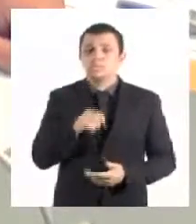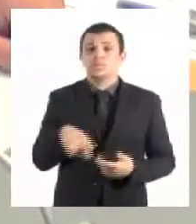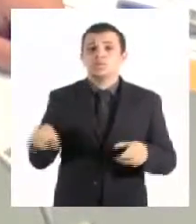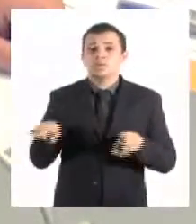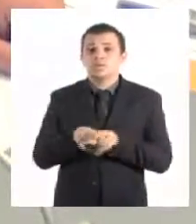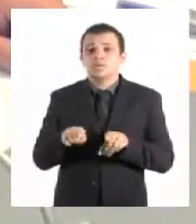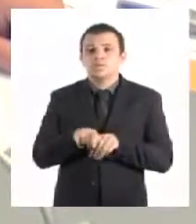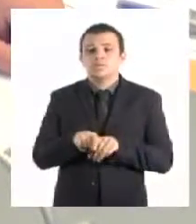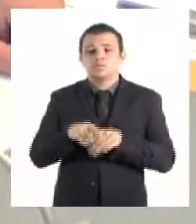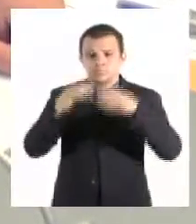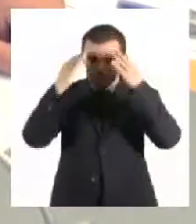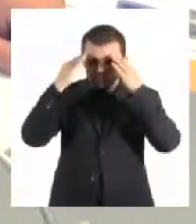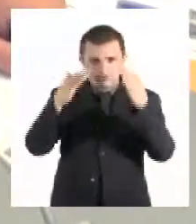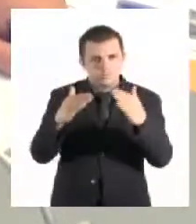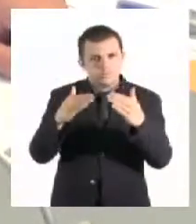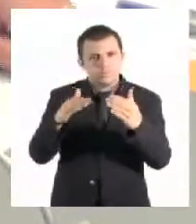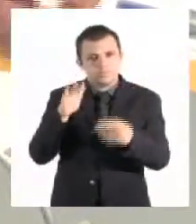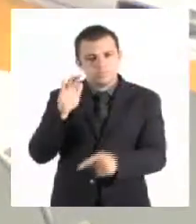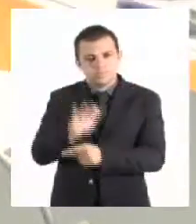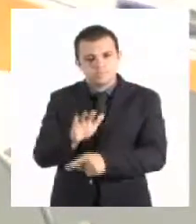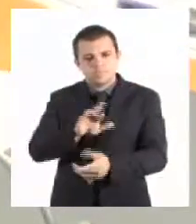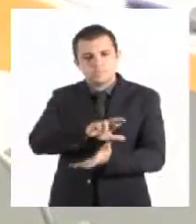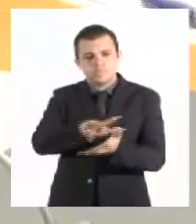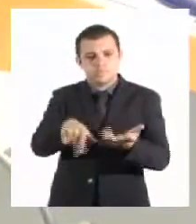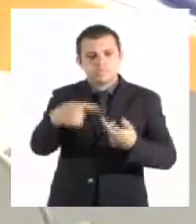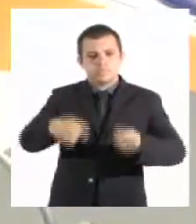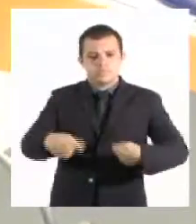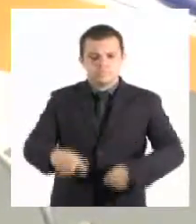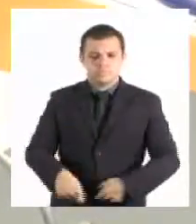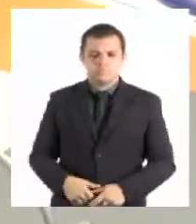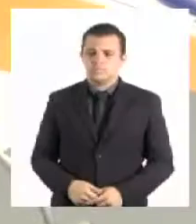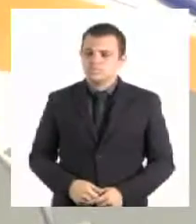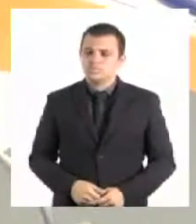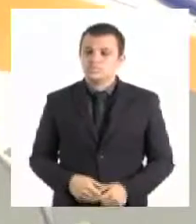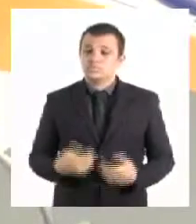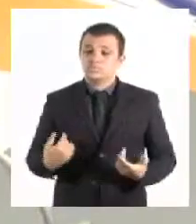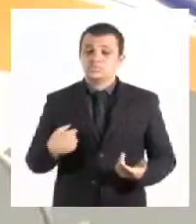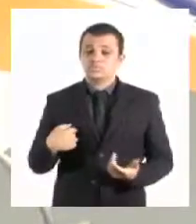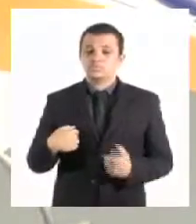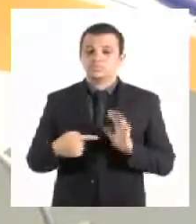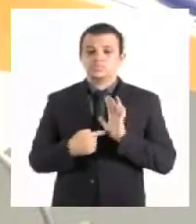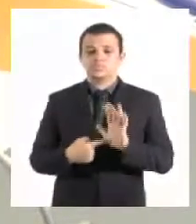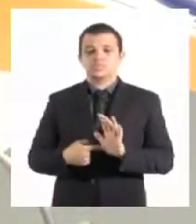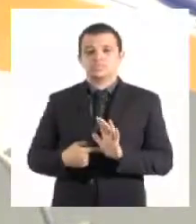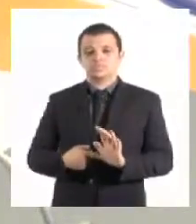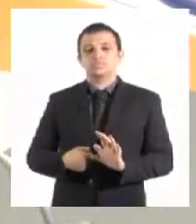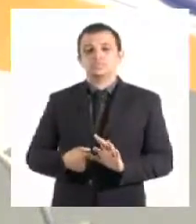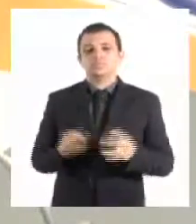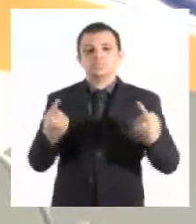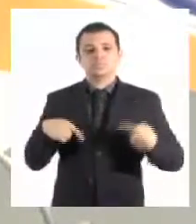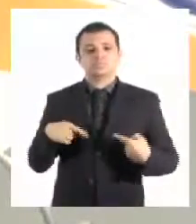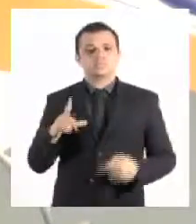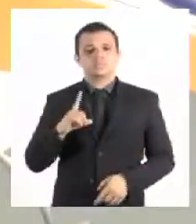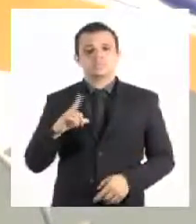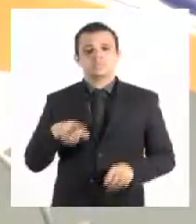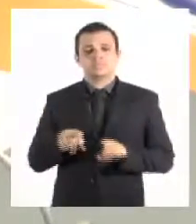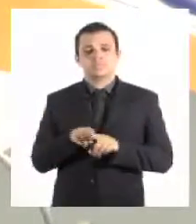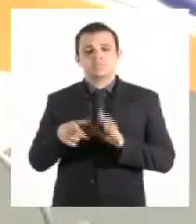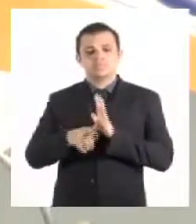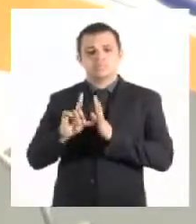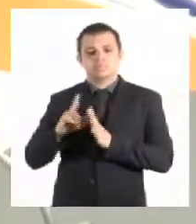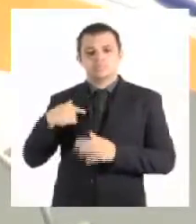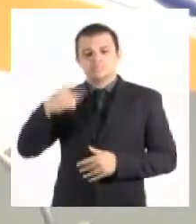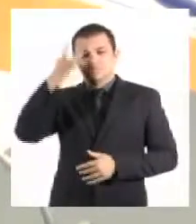às mais diversas necessidades. Então eu coloco este desafio, e quando foi colocado por uma fala